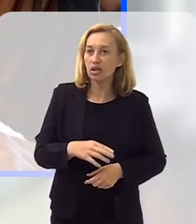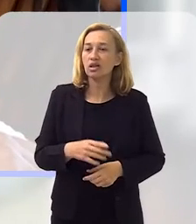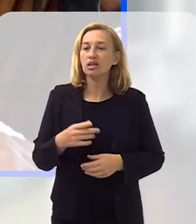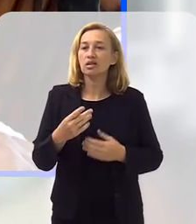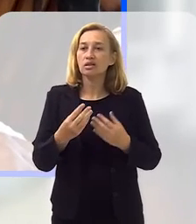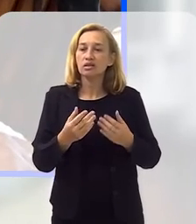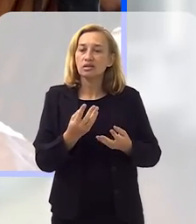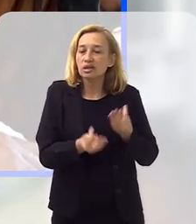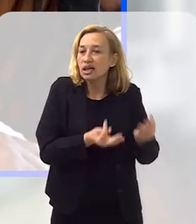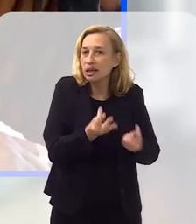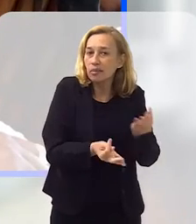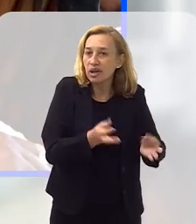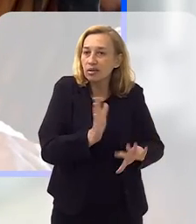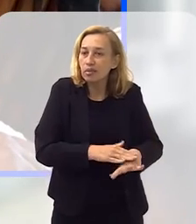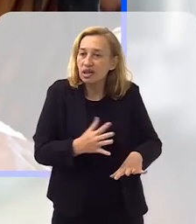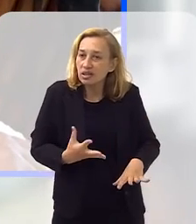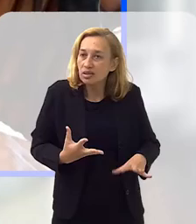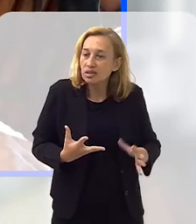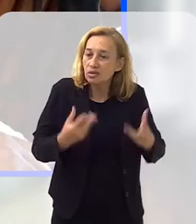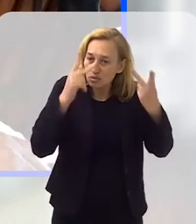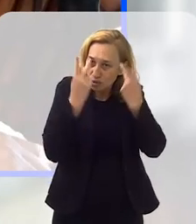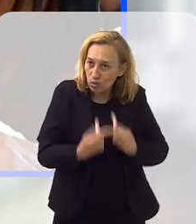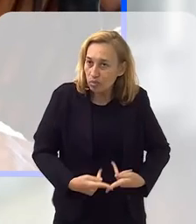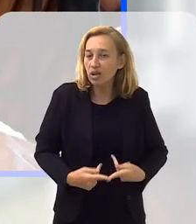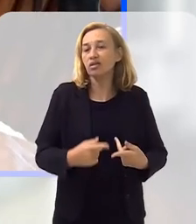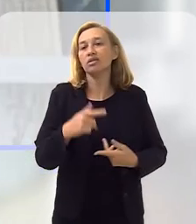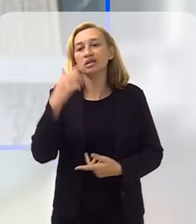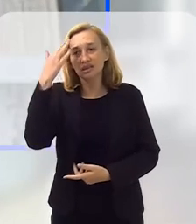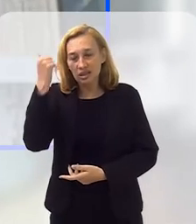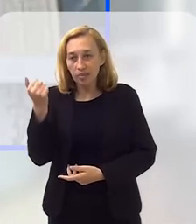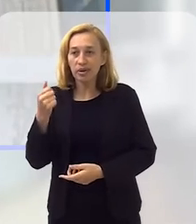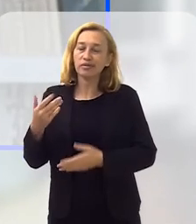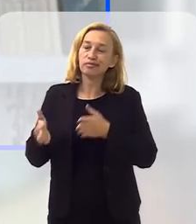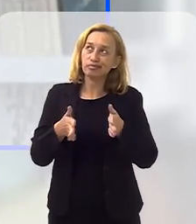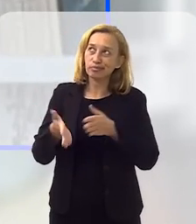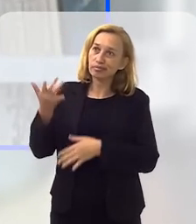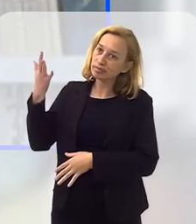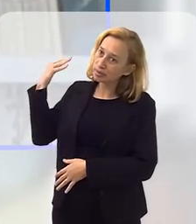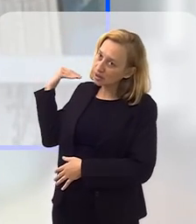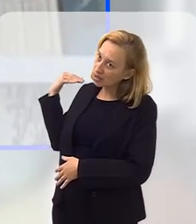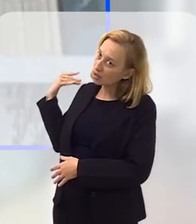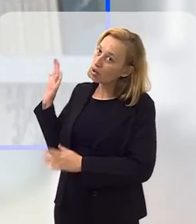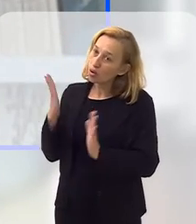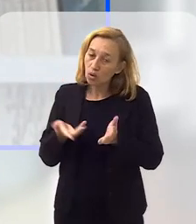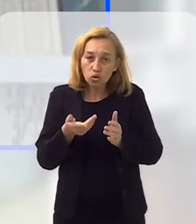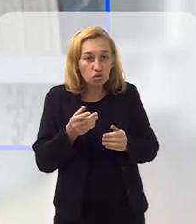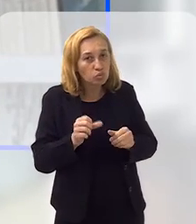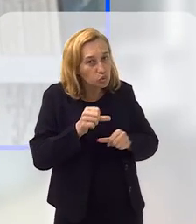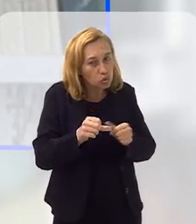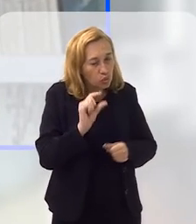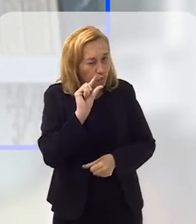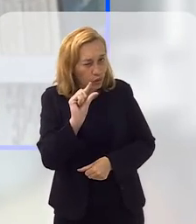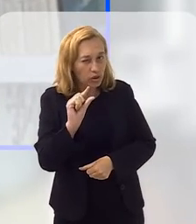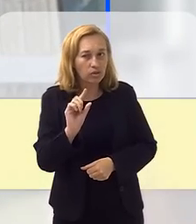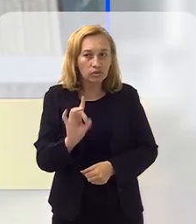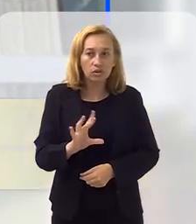visava conferir um tratamento mais humanizado, né? Porque a gente sabe que aquela época, e hoje não mudou muita